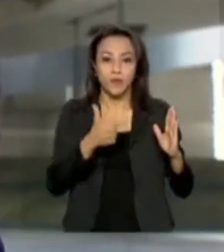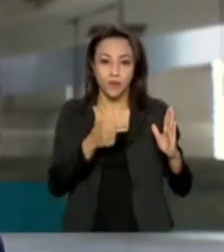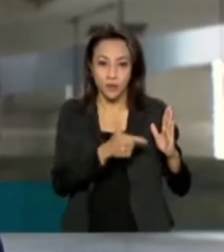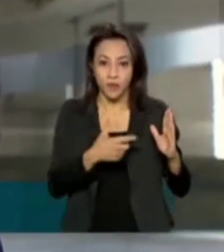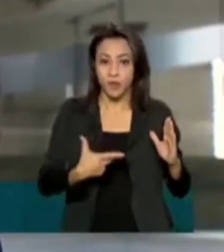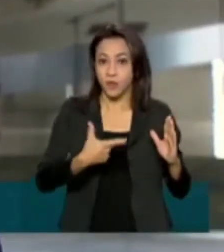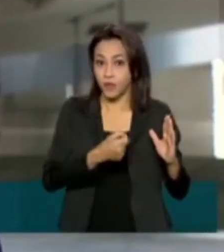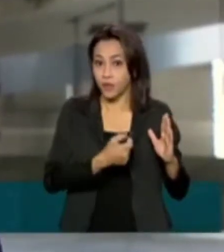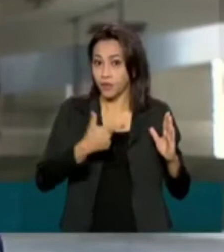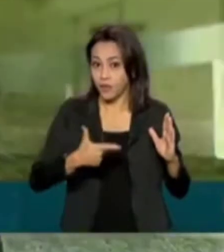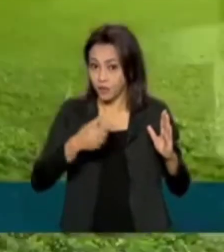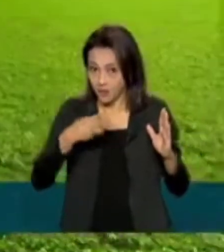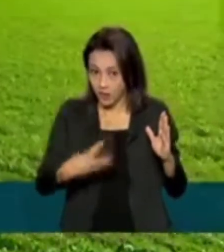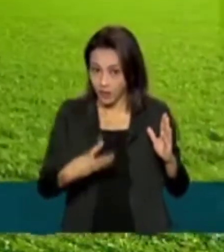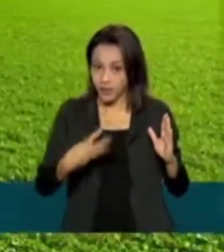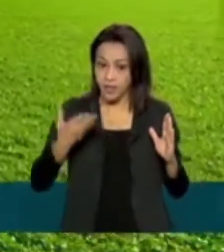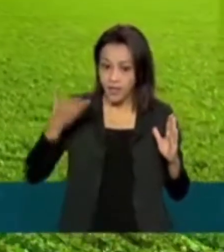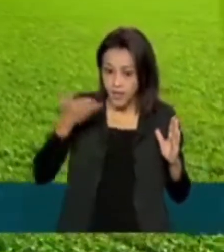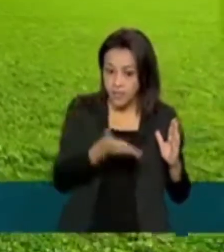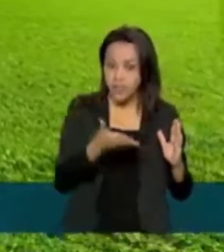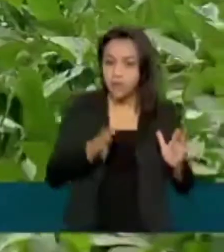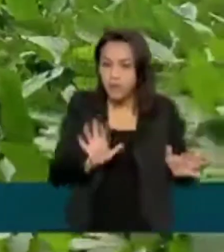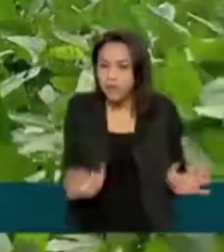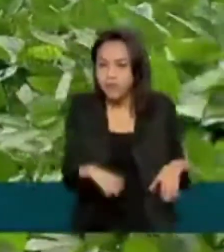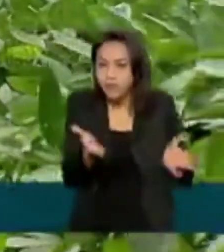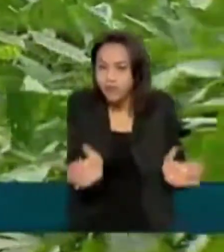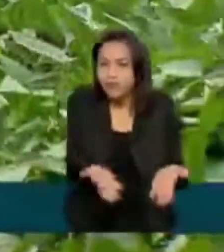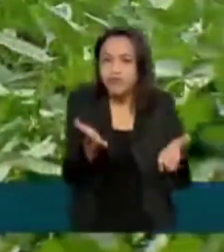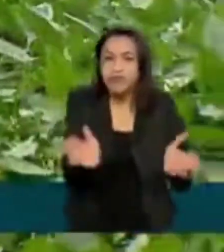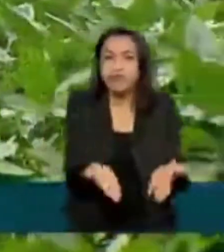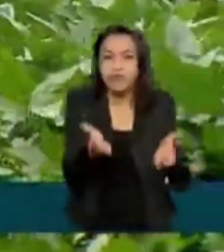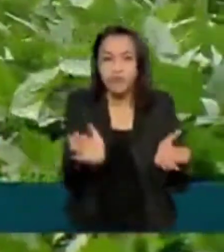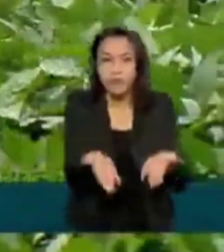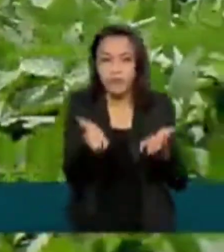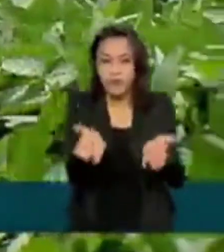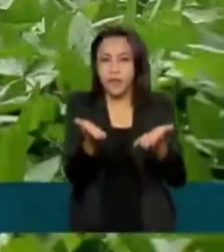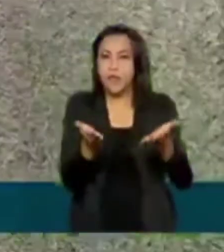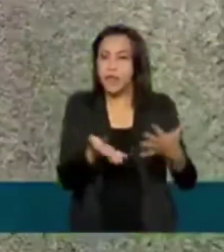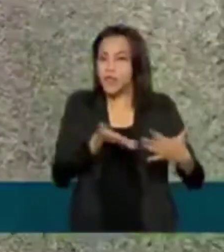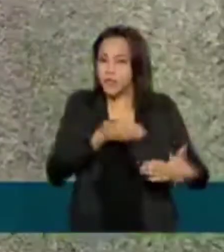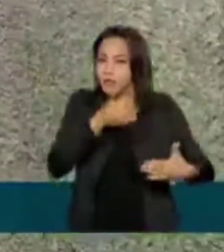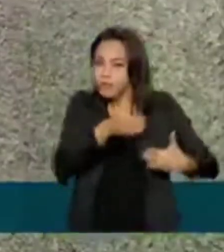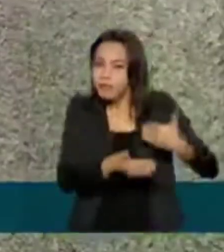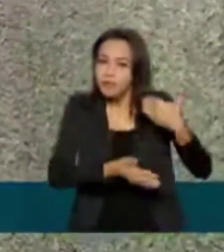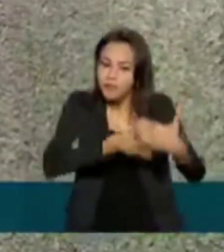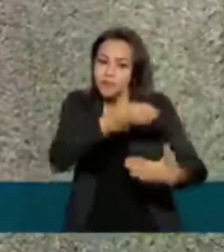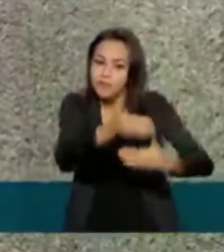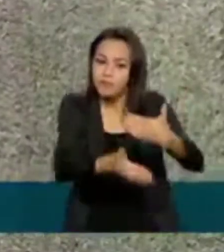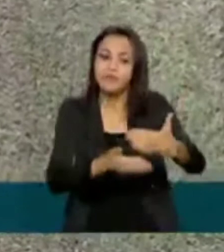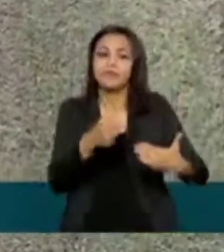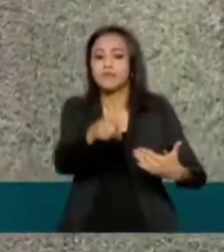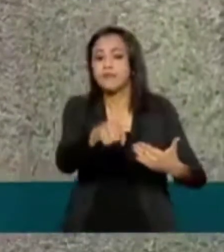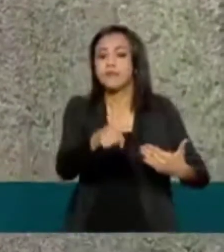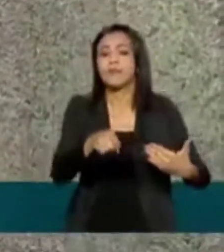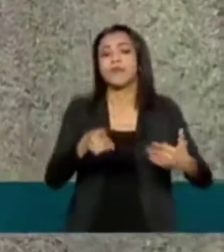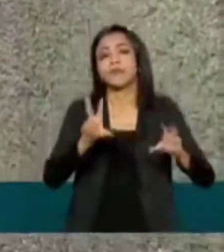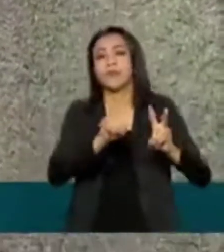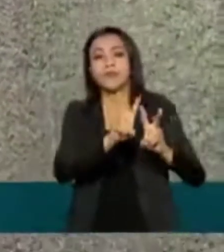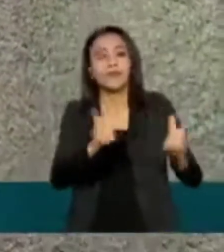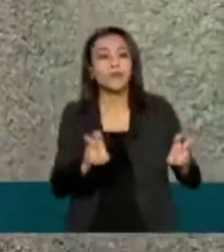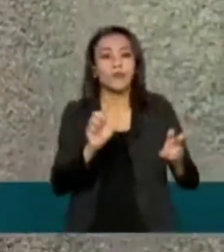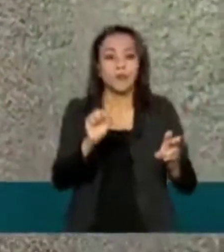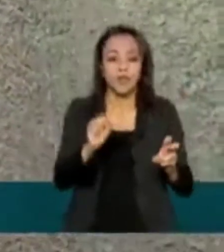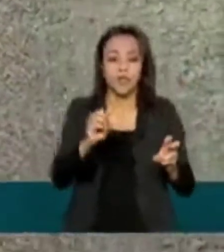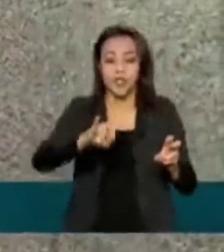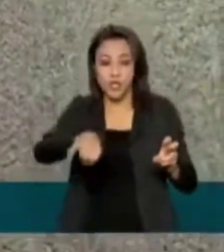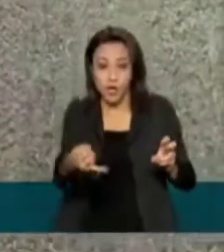2022-2023, né, ele é impulsionado principalmente pelo bom desempenho dos mercados de milho, soja, arroz,